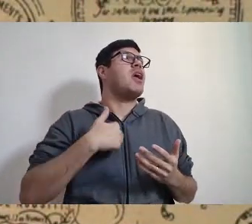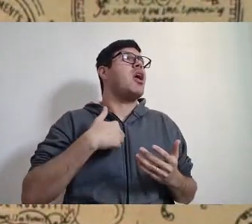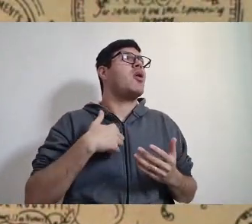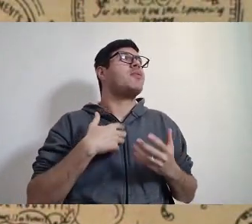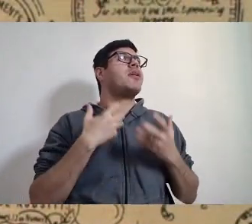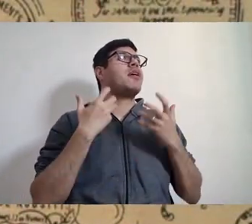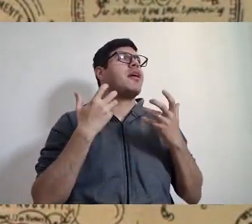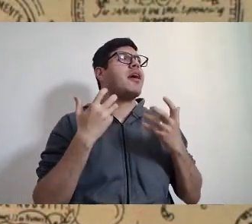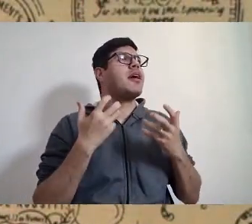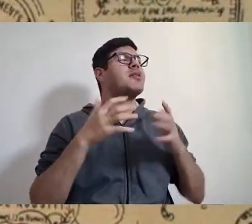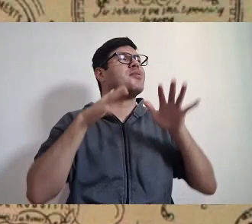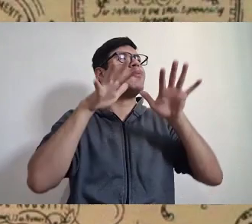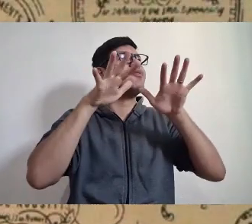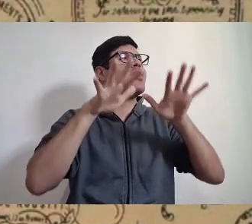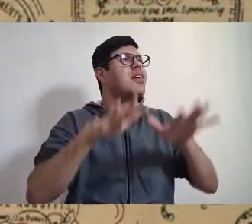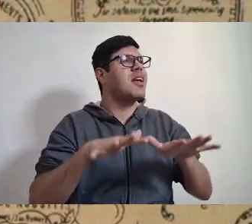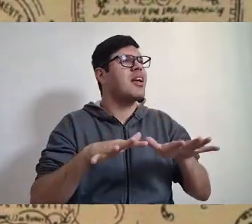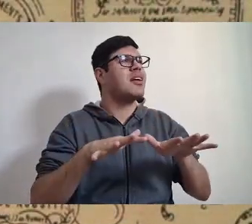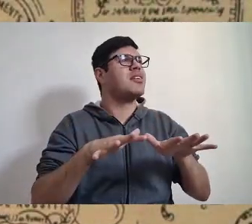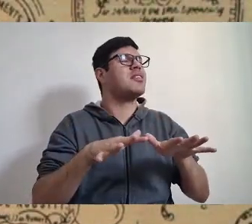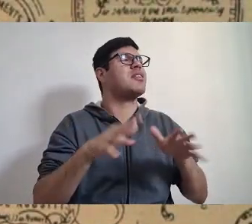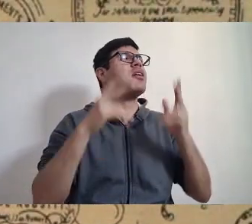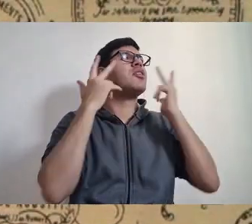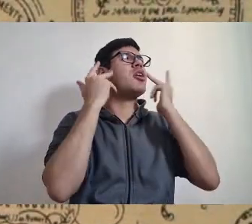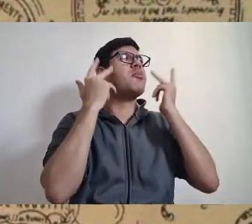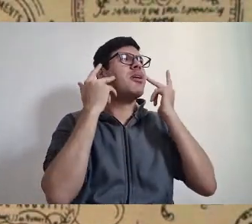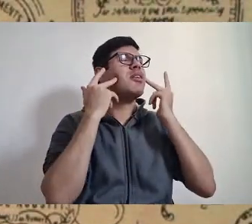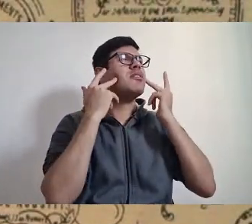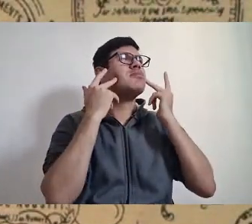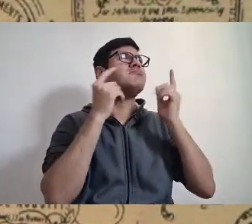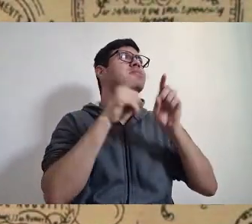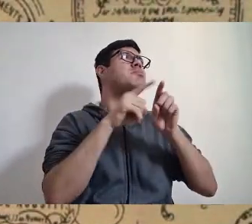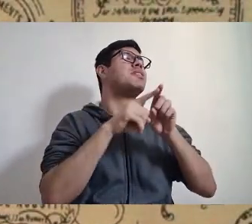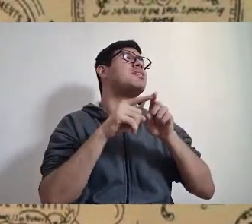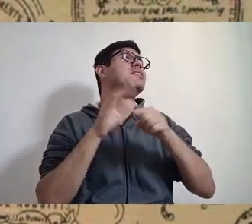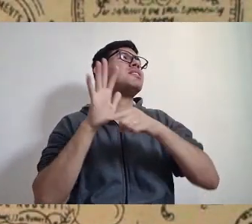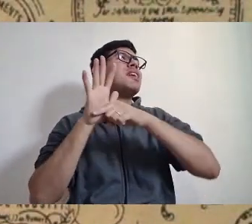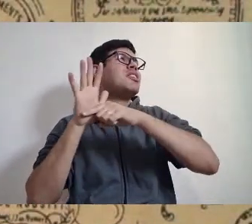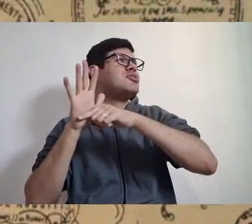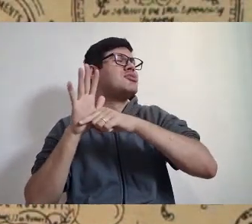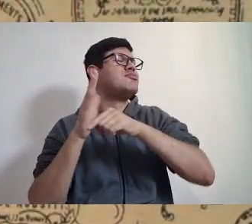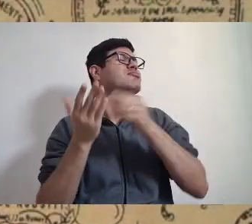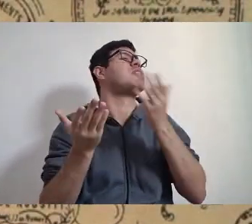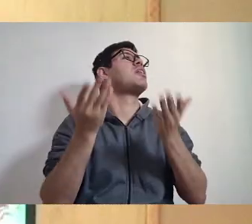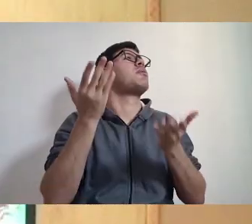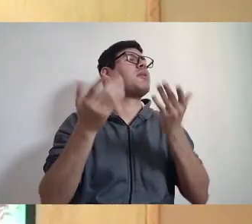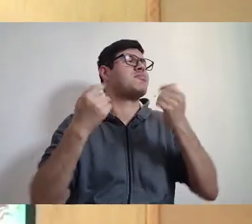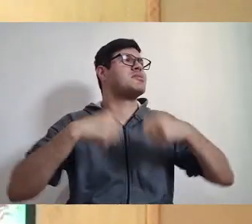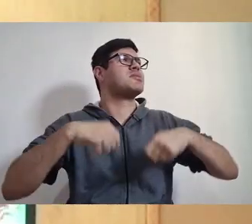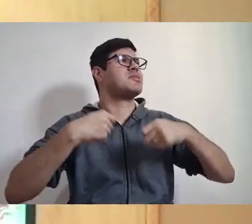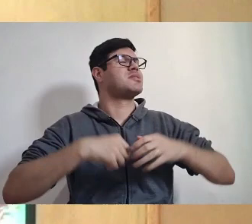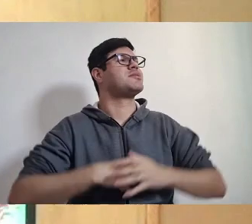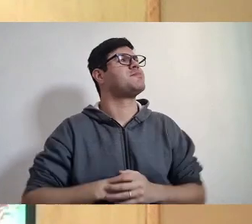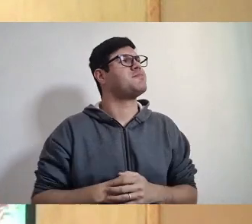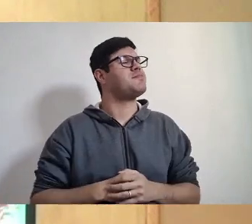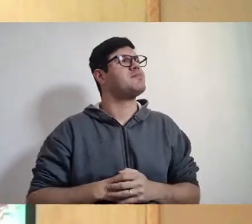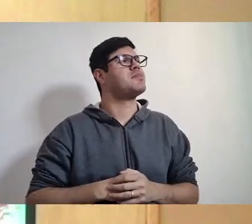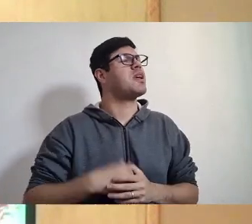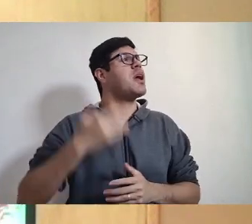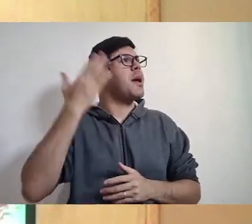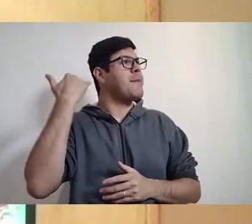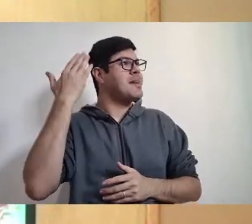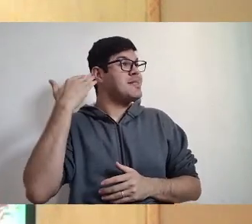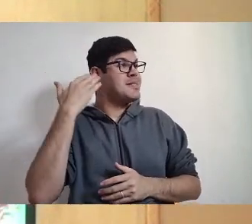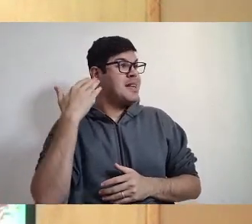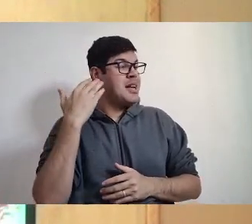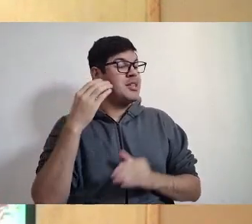permanecer da forma como está e também tem os negativos. Então, assim, a gente tem que equilibrar mesmo, né? Você conhecia a Câmara quando tinha 17 vereadores?